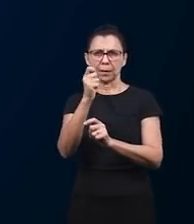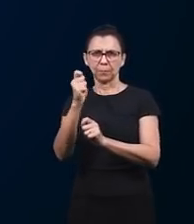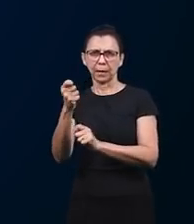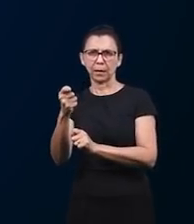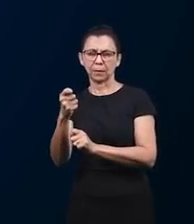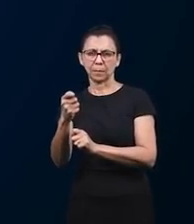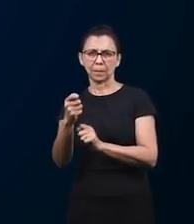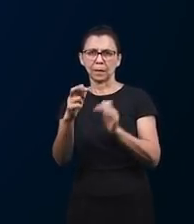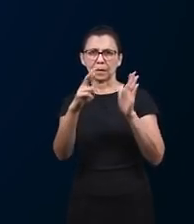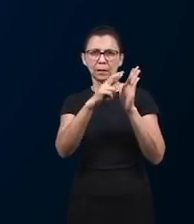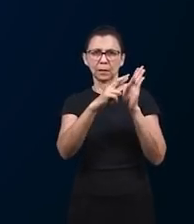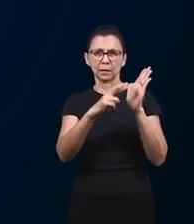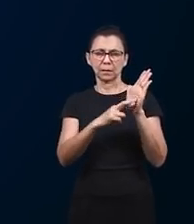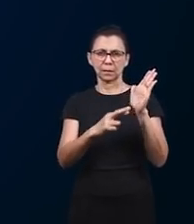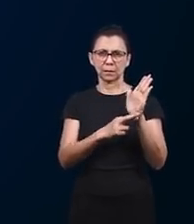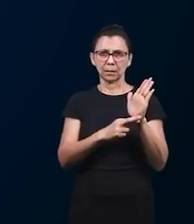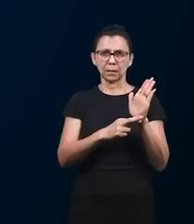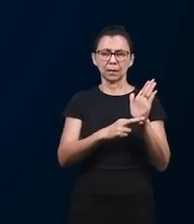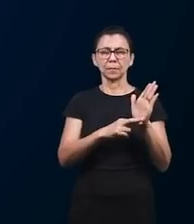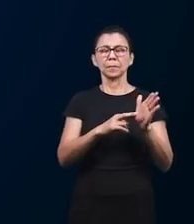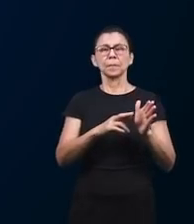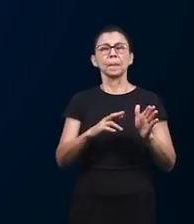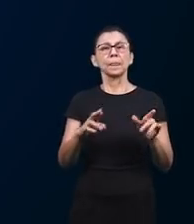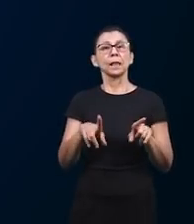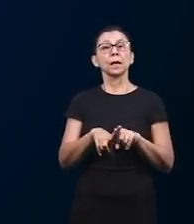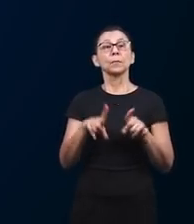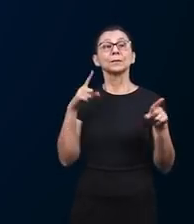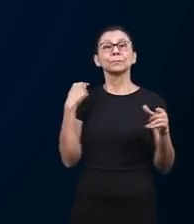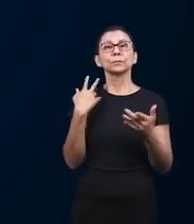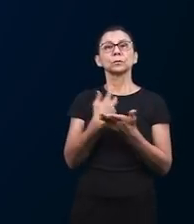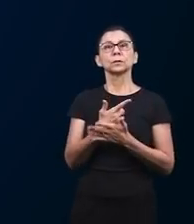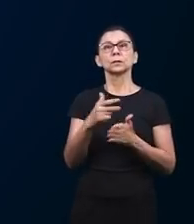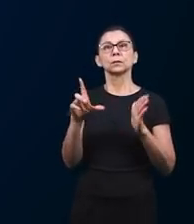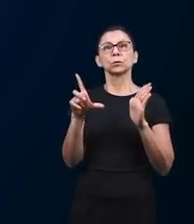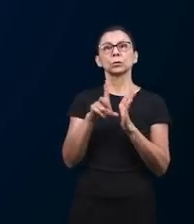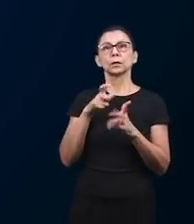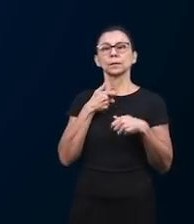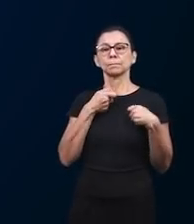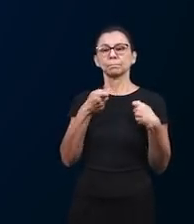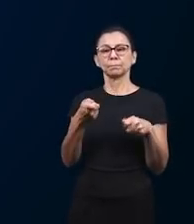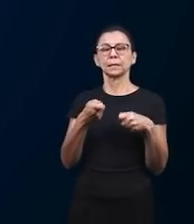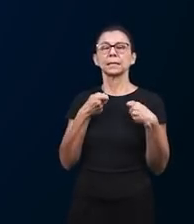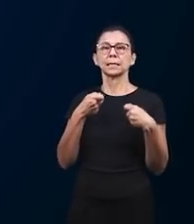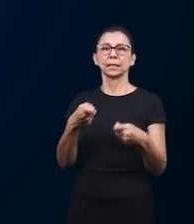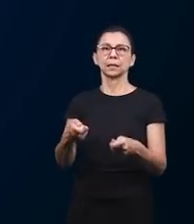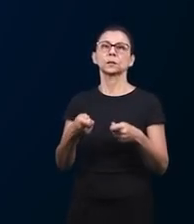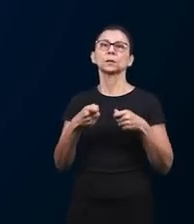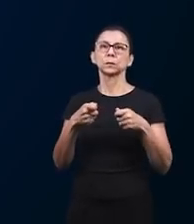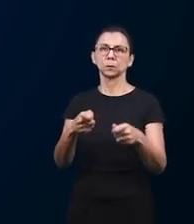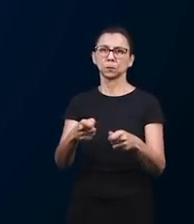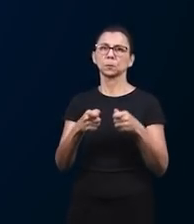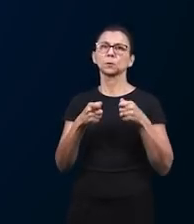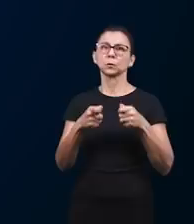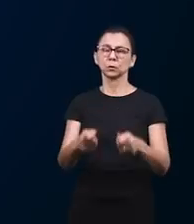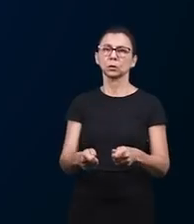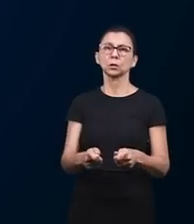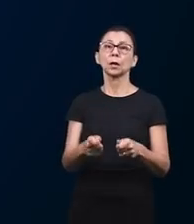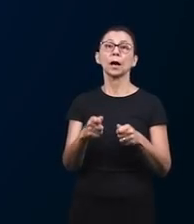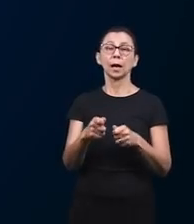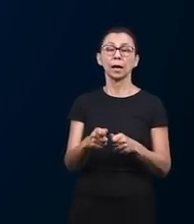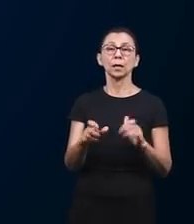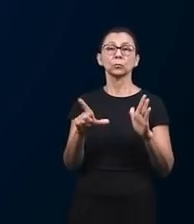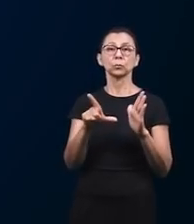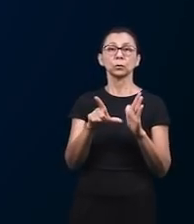da igreja e que gerou também uma perseguição à vida de Lutero. A perseguição fez com que Lutero